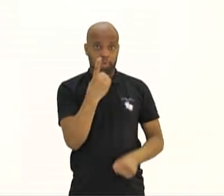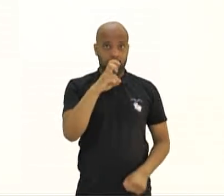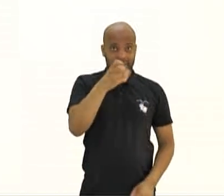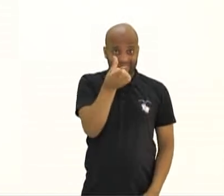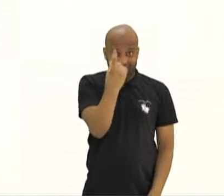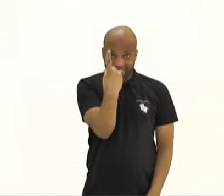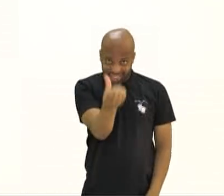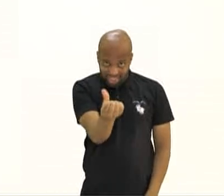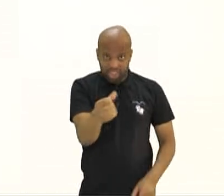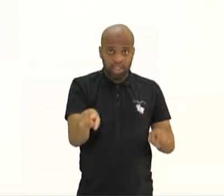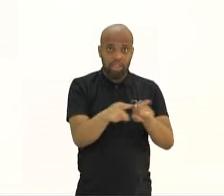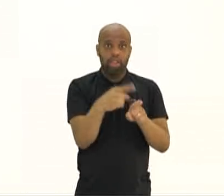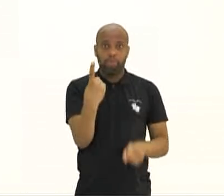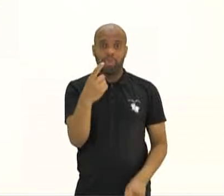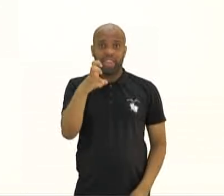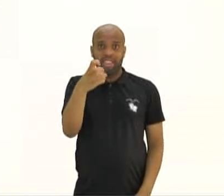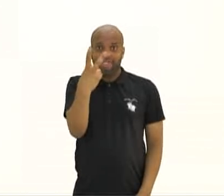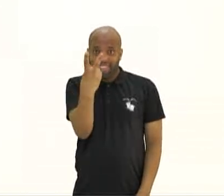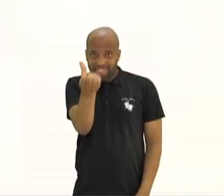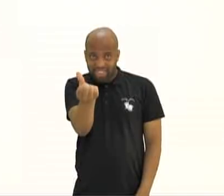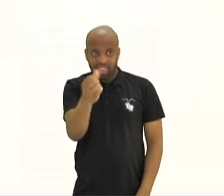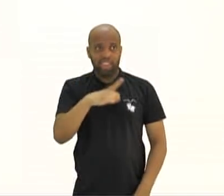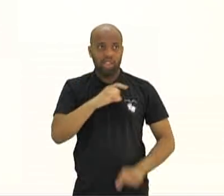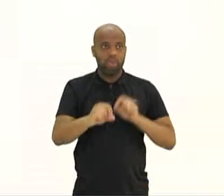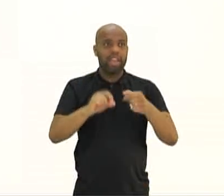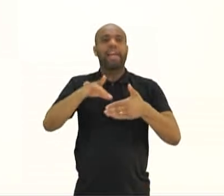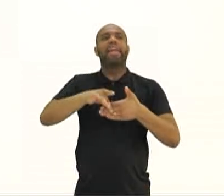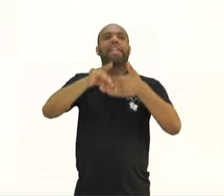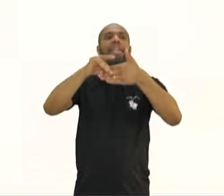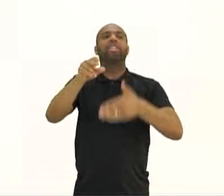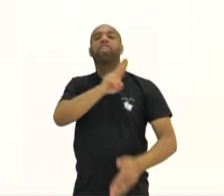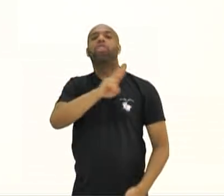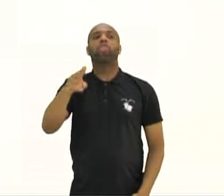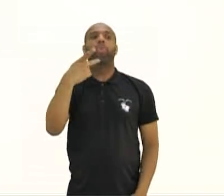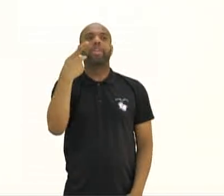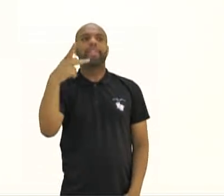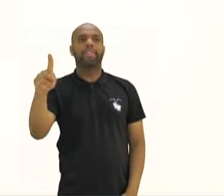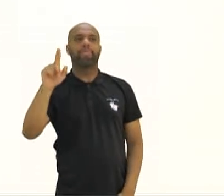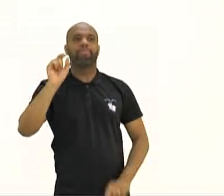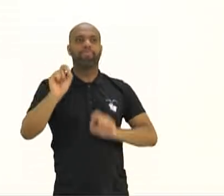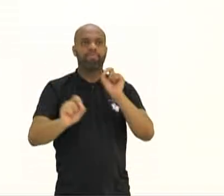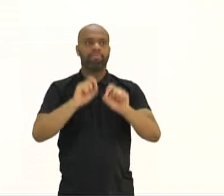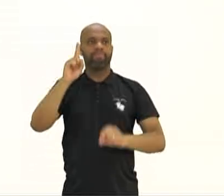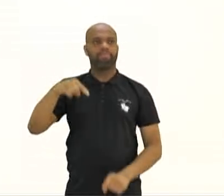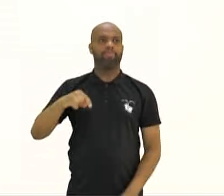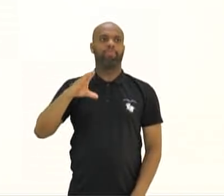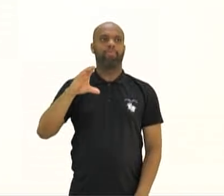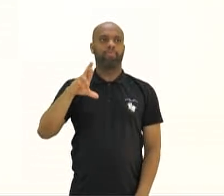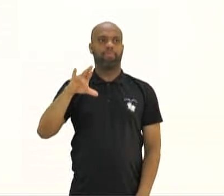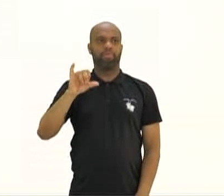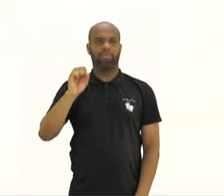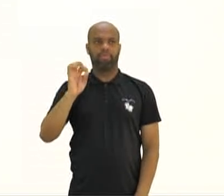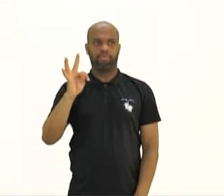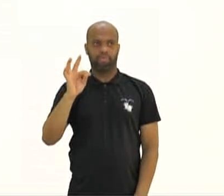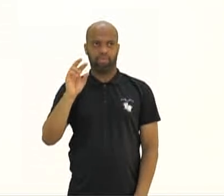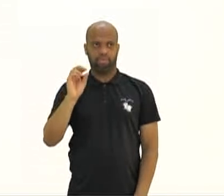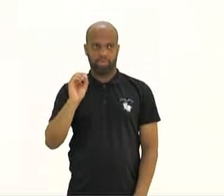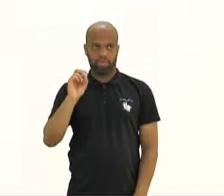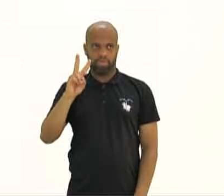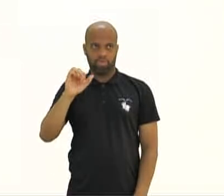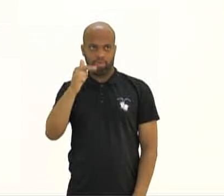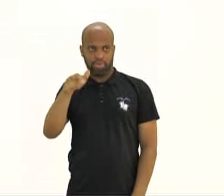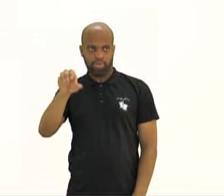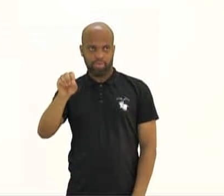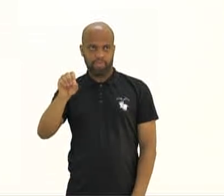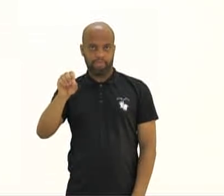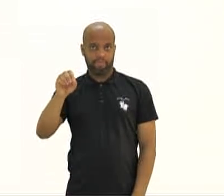e 1526, liderado por esse carinha chamado Cristóvão Jacques. Ele, logo de cara, ele já vai